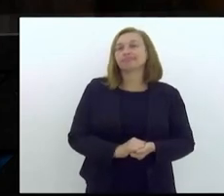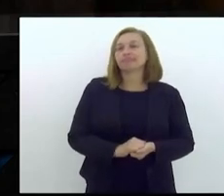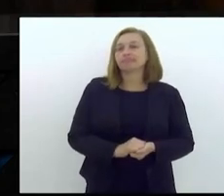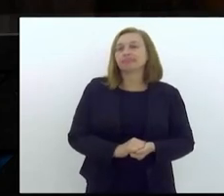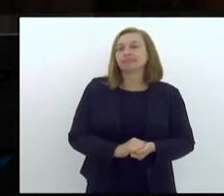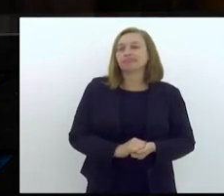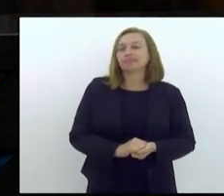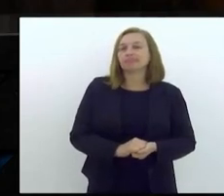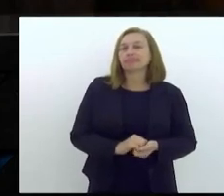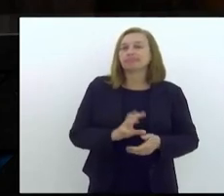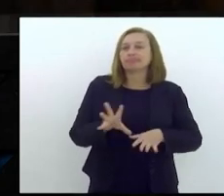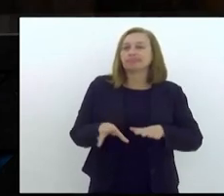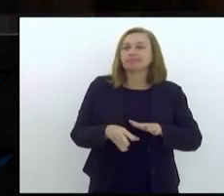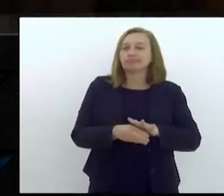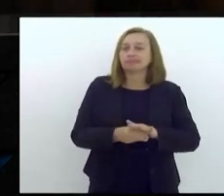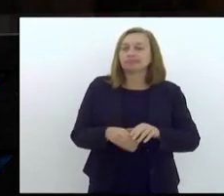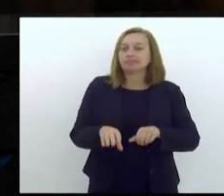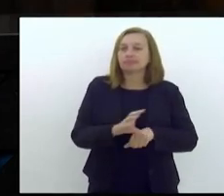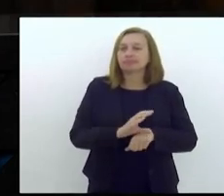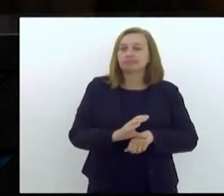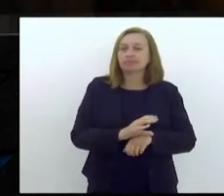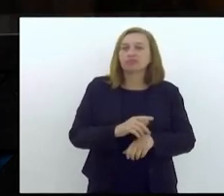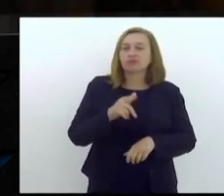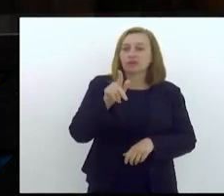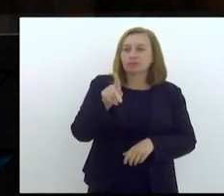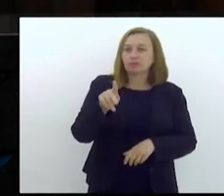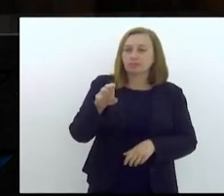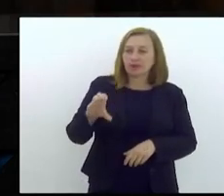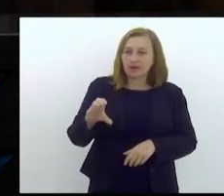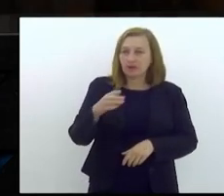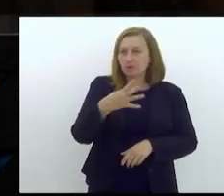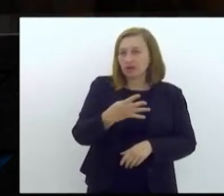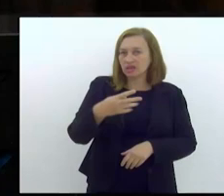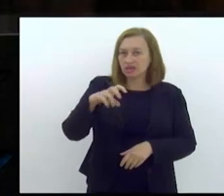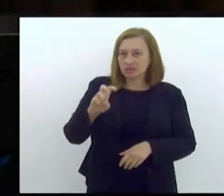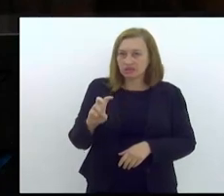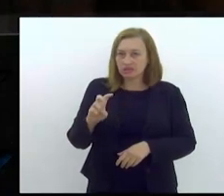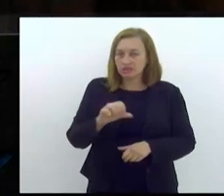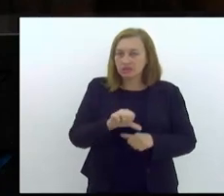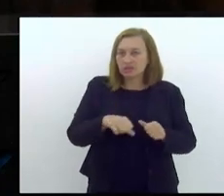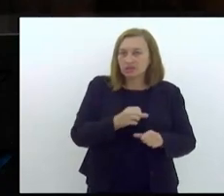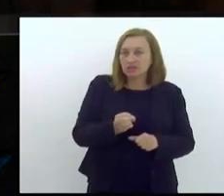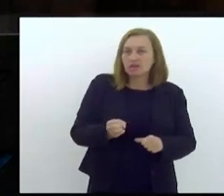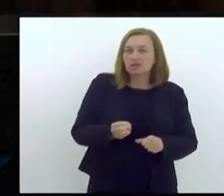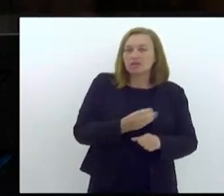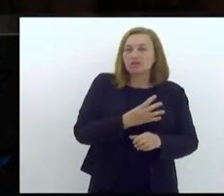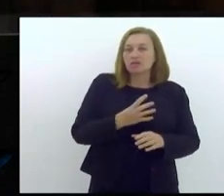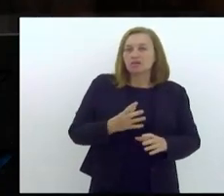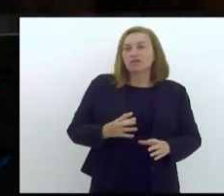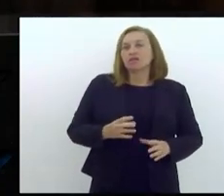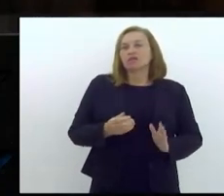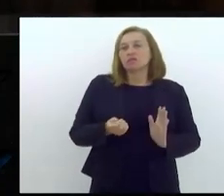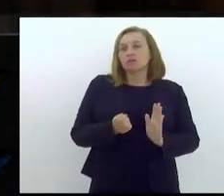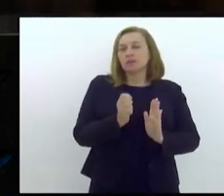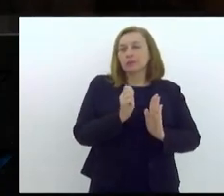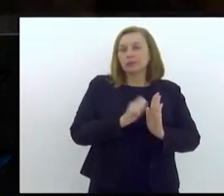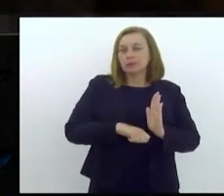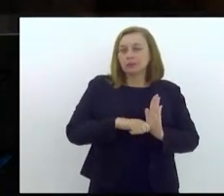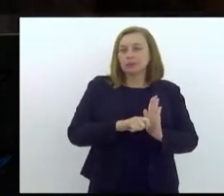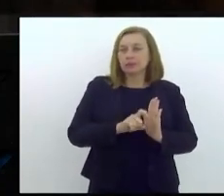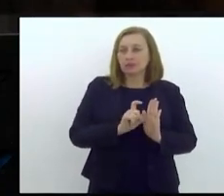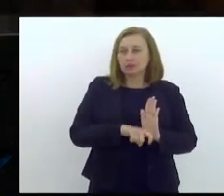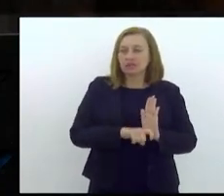a emenda constitucional até que 45 da reforma tributária tá criando